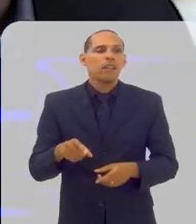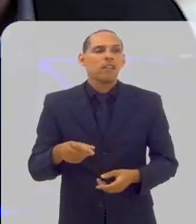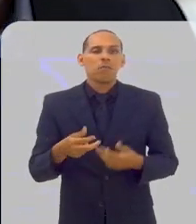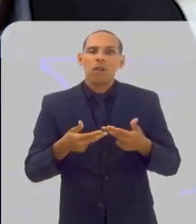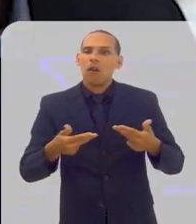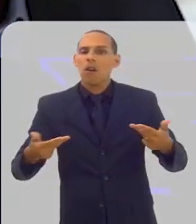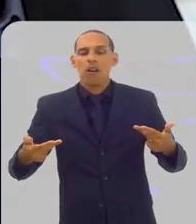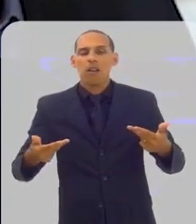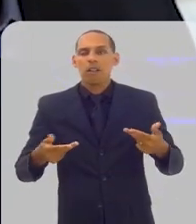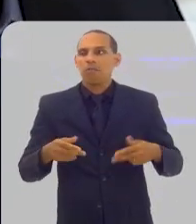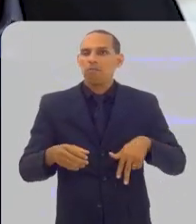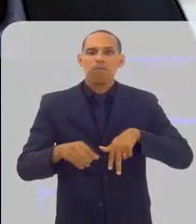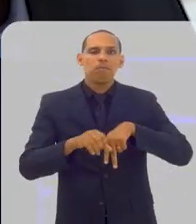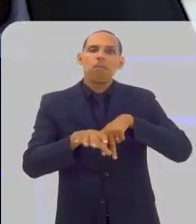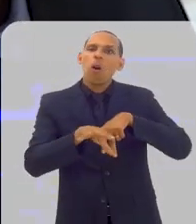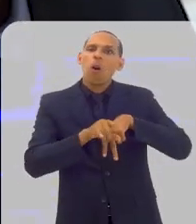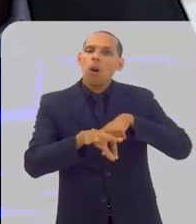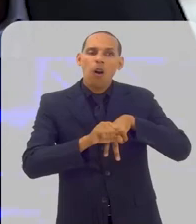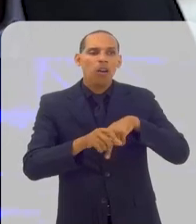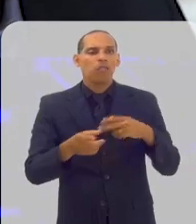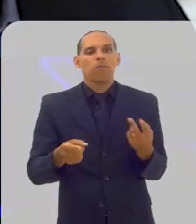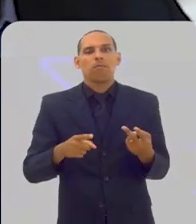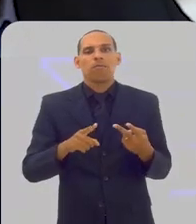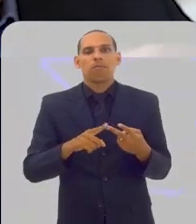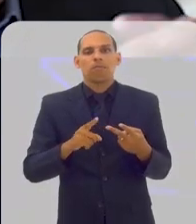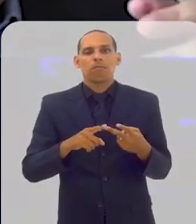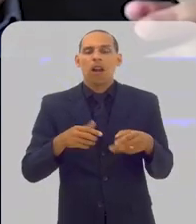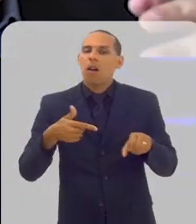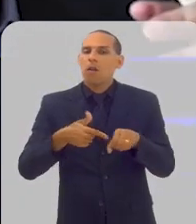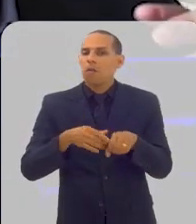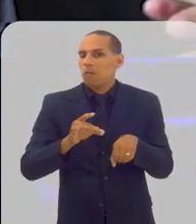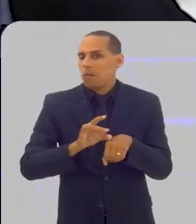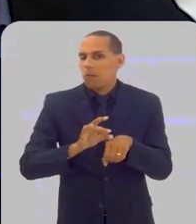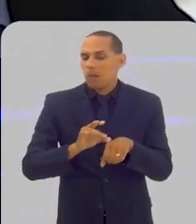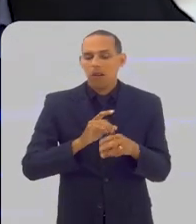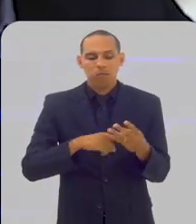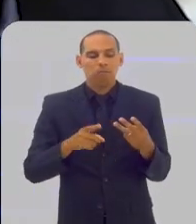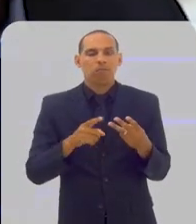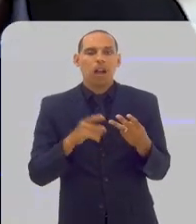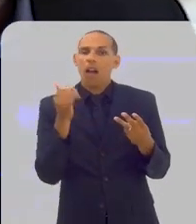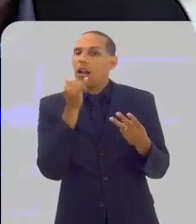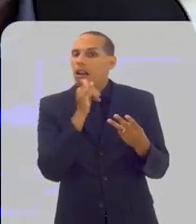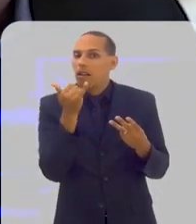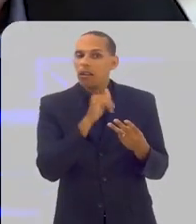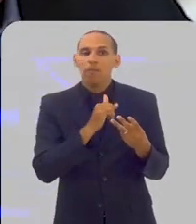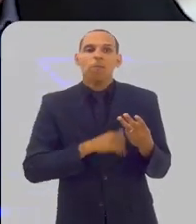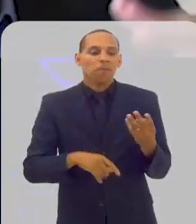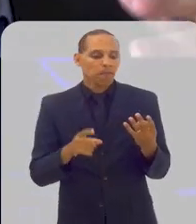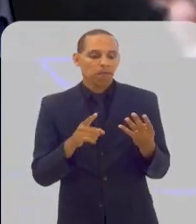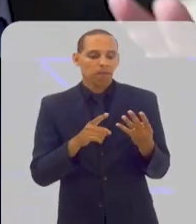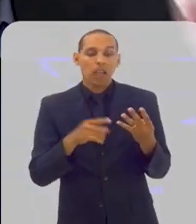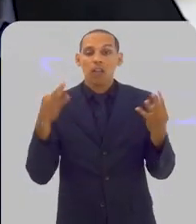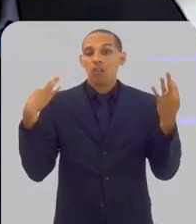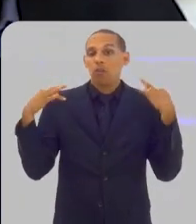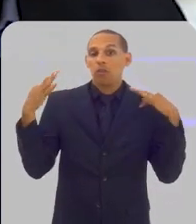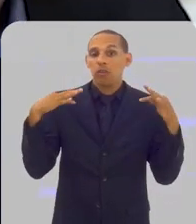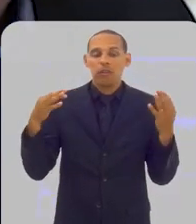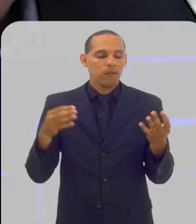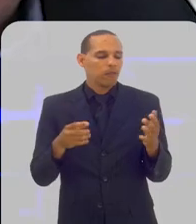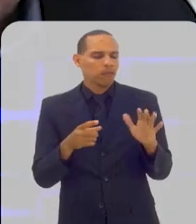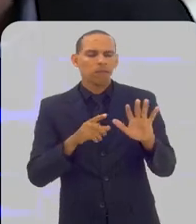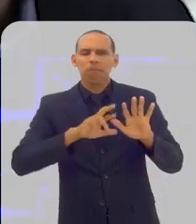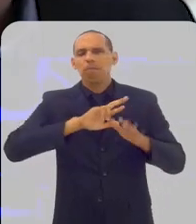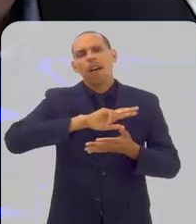moda é petróleo tem cadeamento produtivo energia ou seja